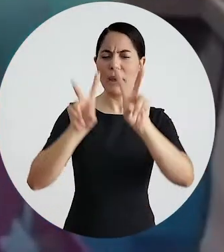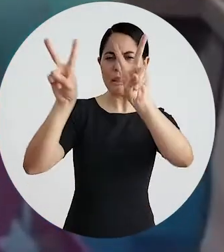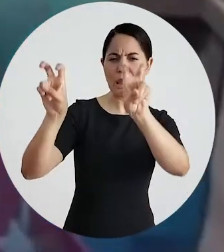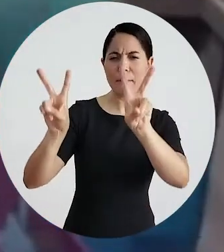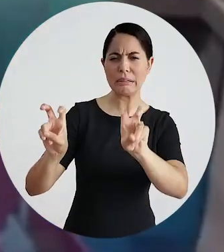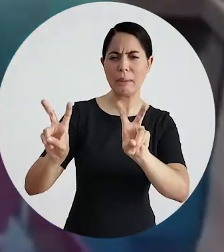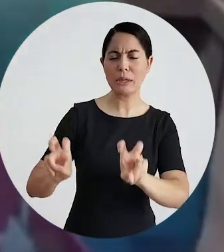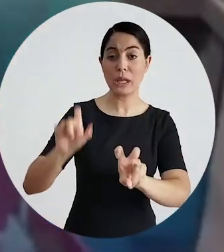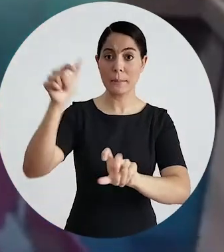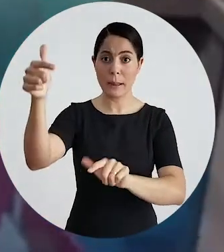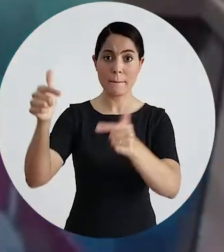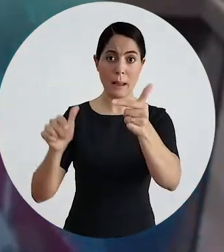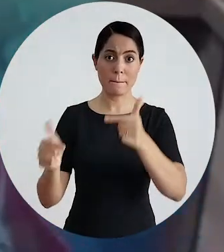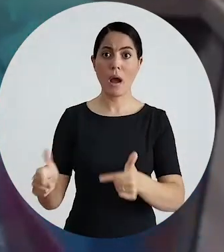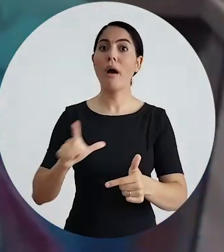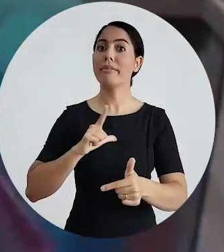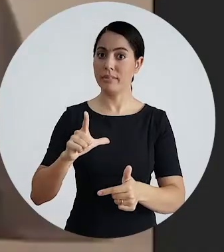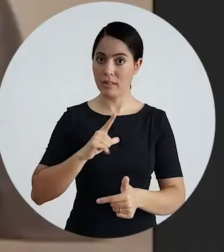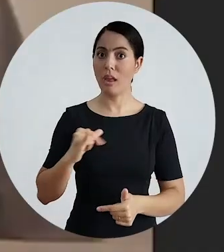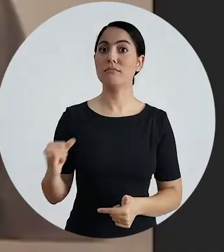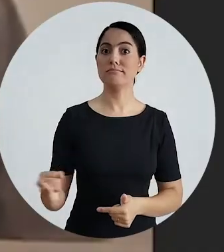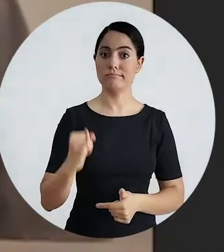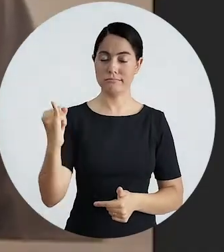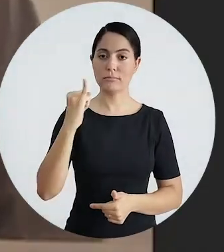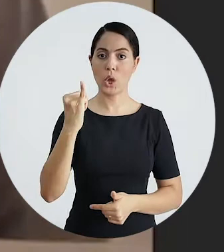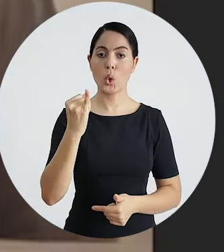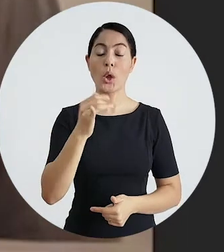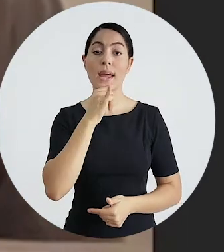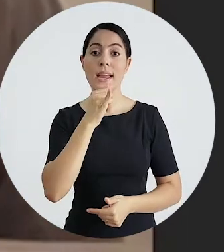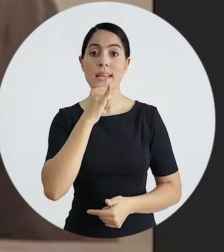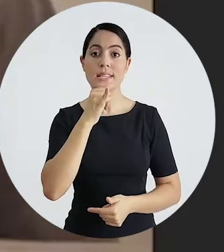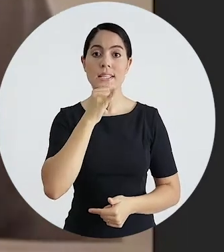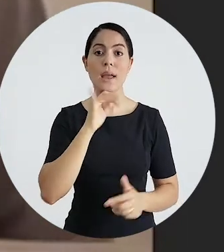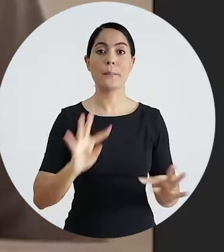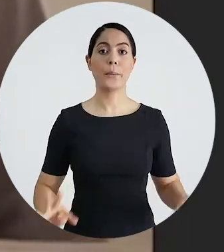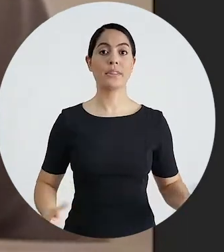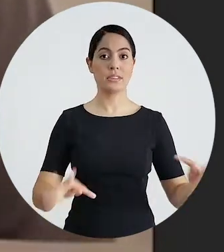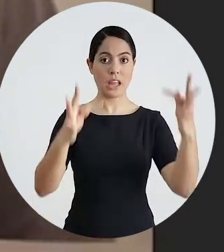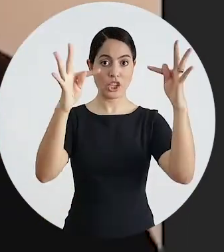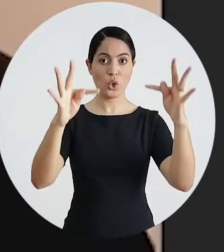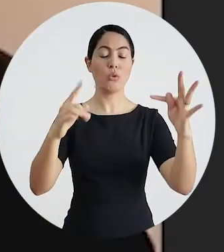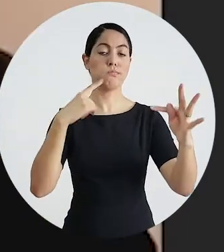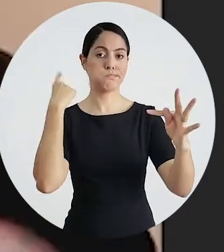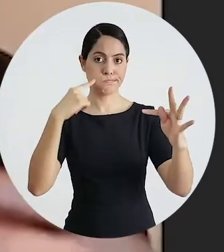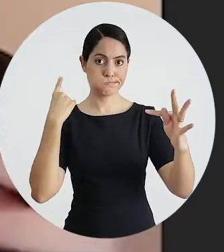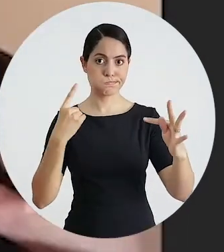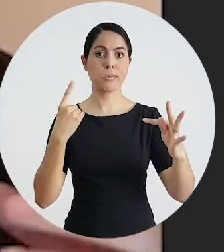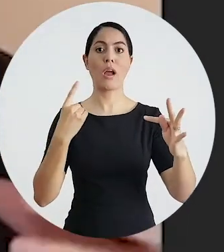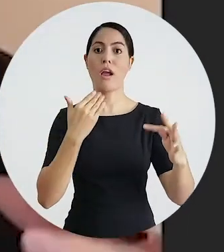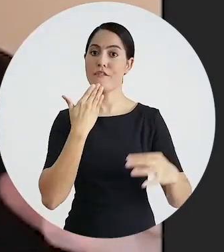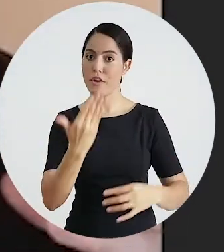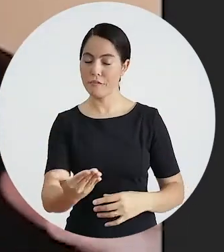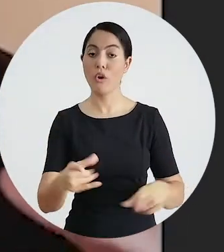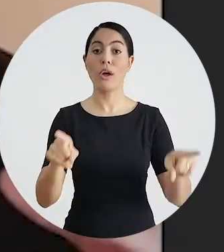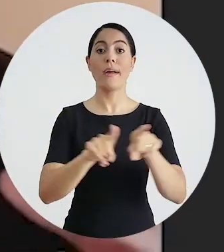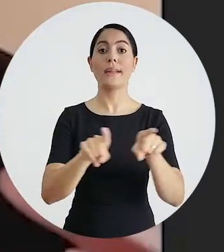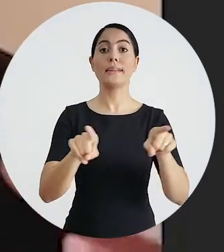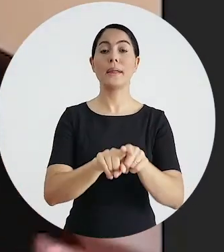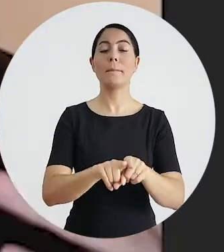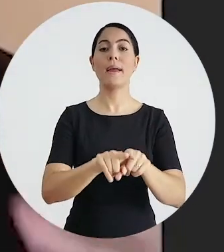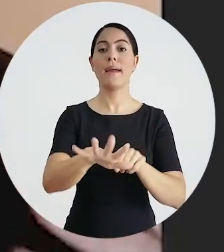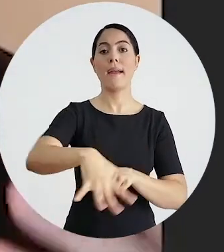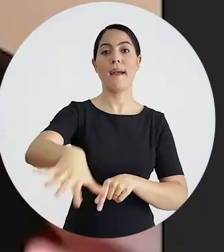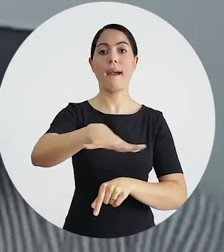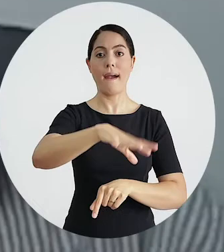também foram debatidos na webconferência, como a tecnologia a favor da advocacia e o relacionamento com o cliente na